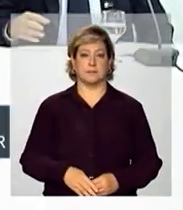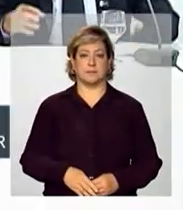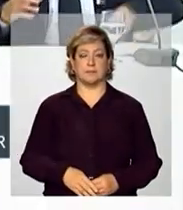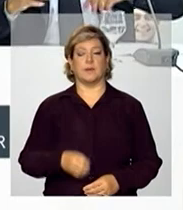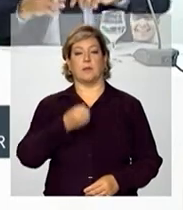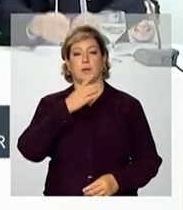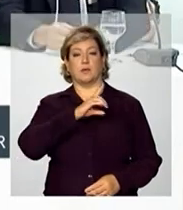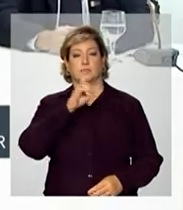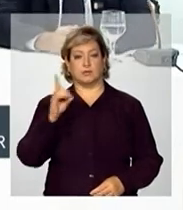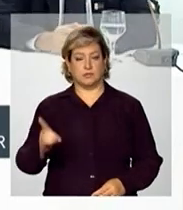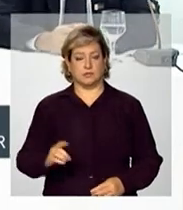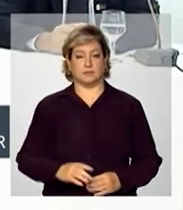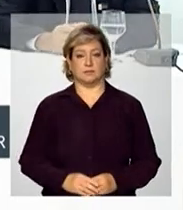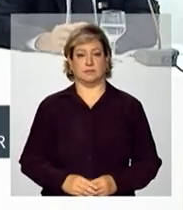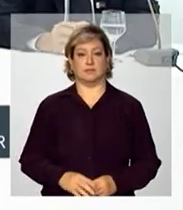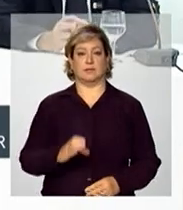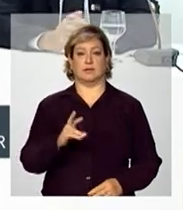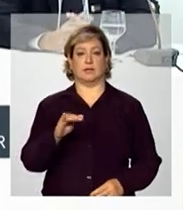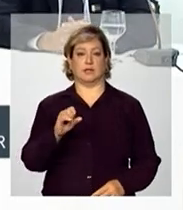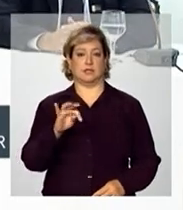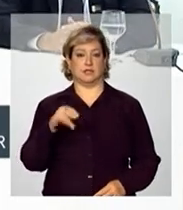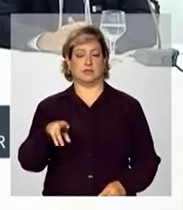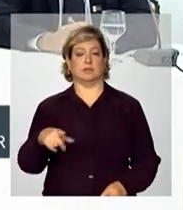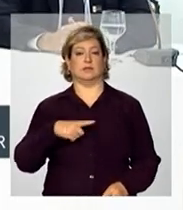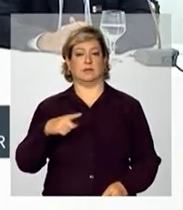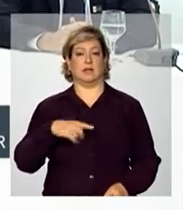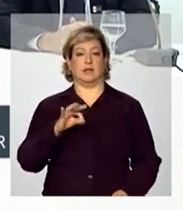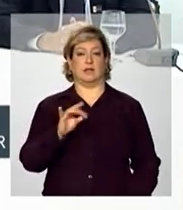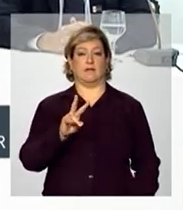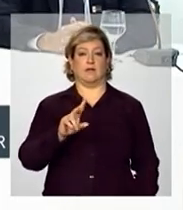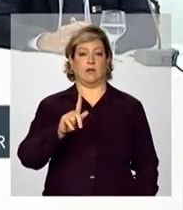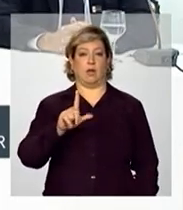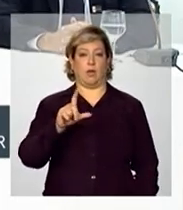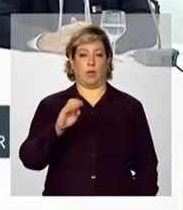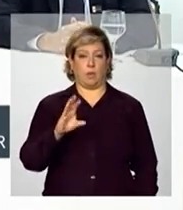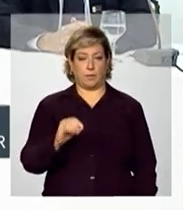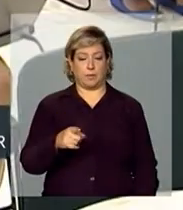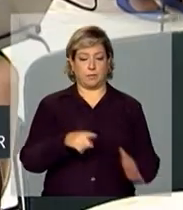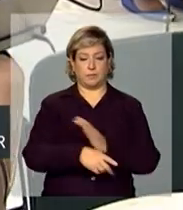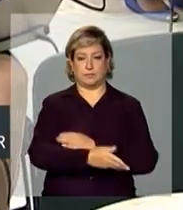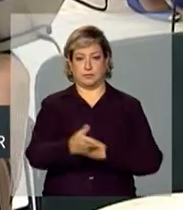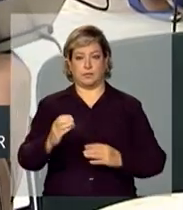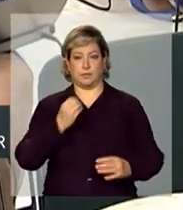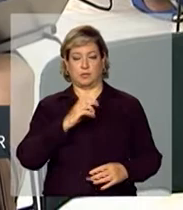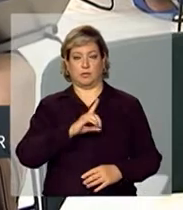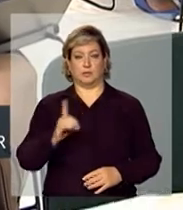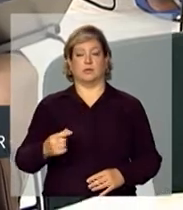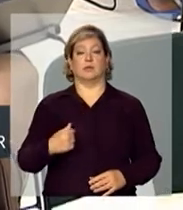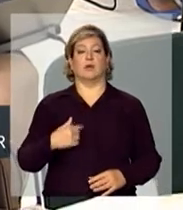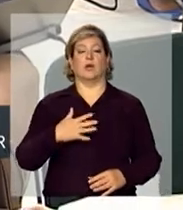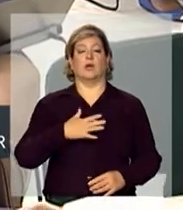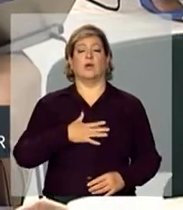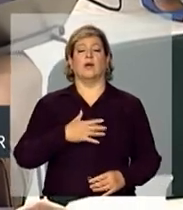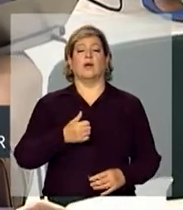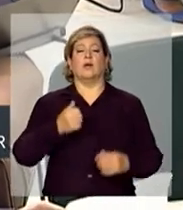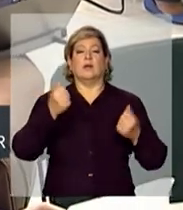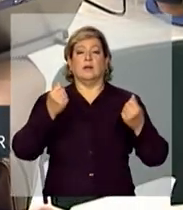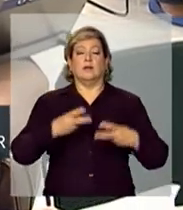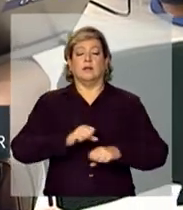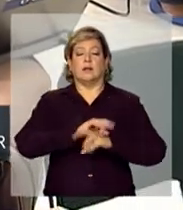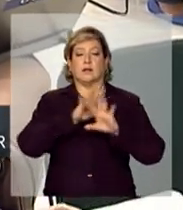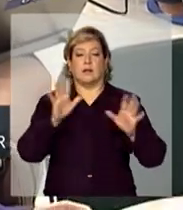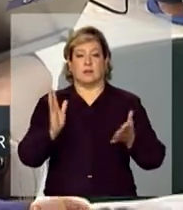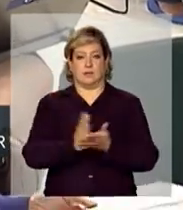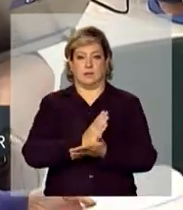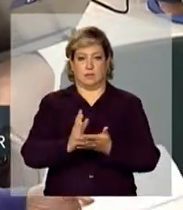Bom dia meninas Cristina Serra da TV Globo Bom dia secretária Bom dia a todos eu queria alguns esclarecimentos na